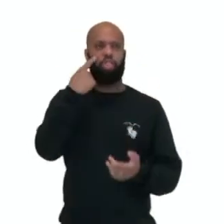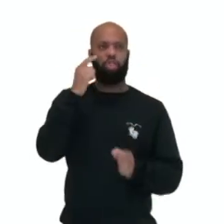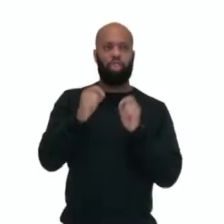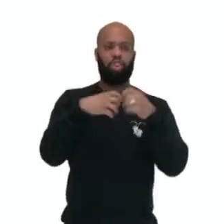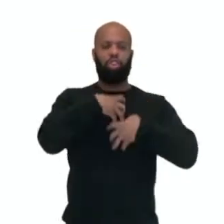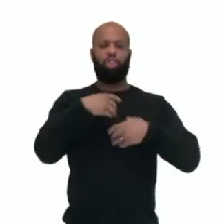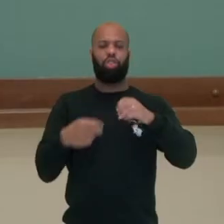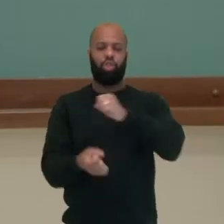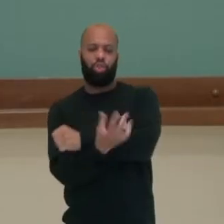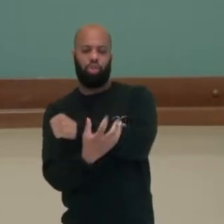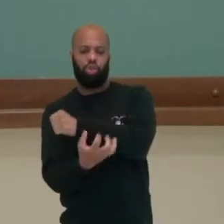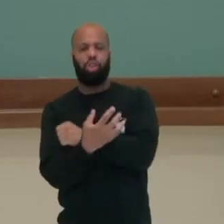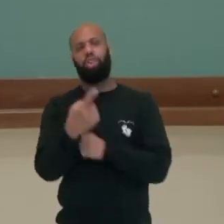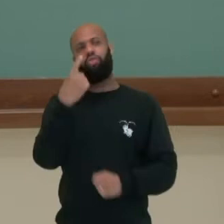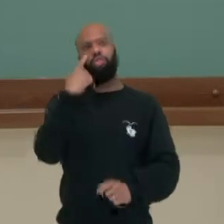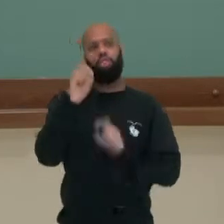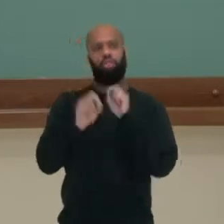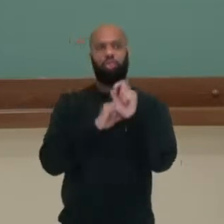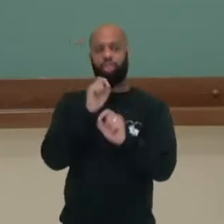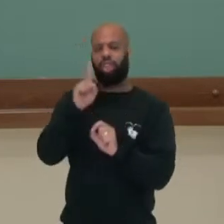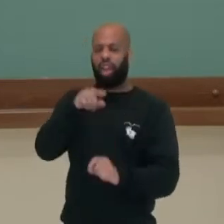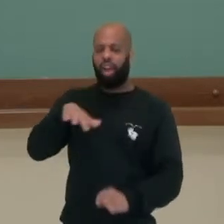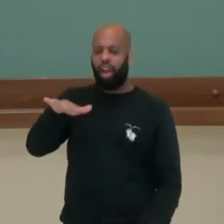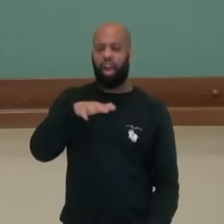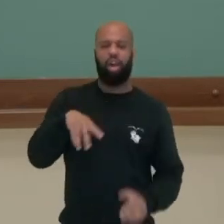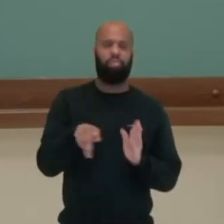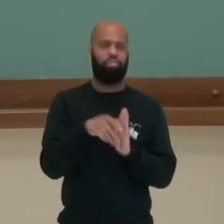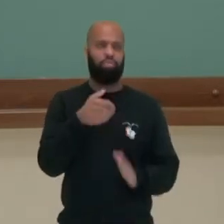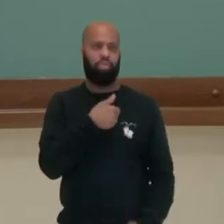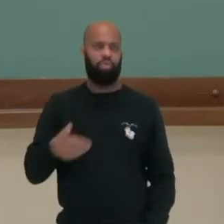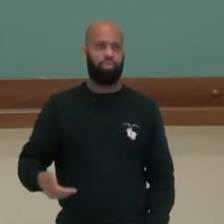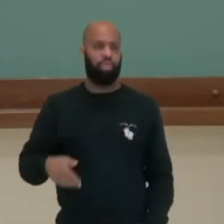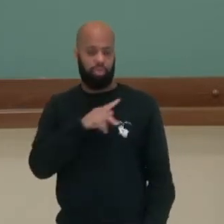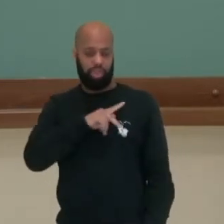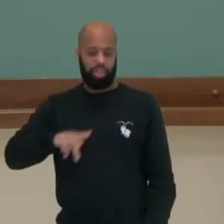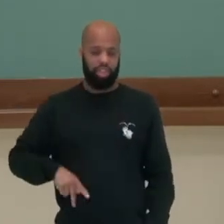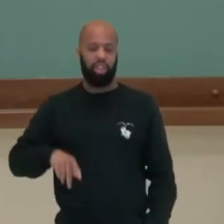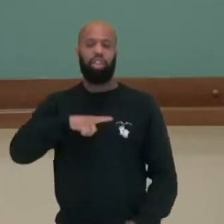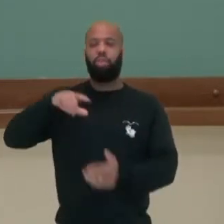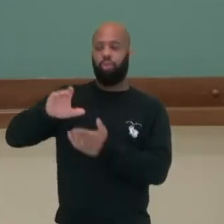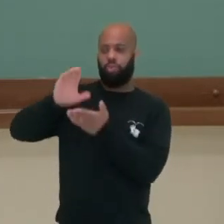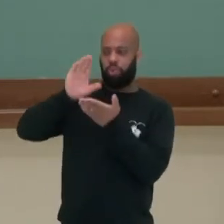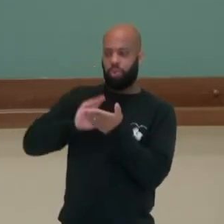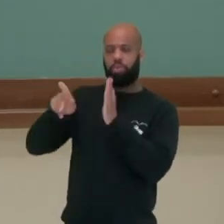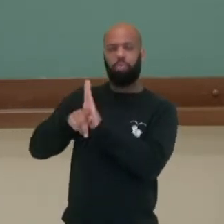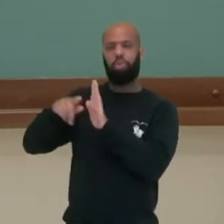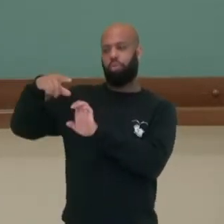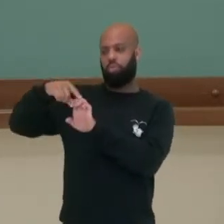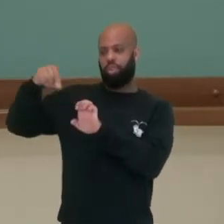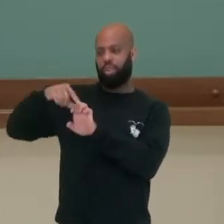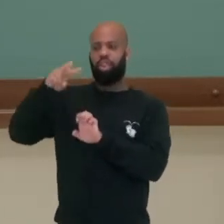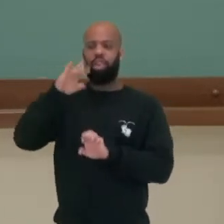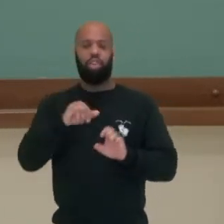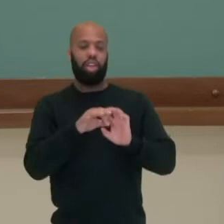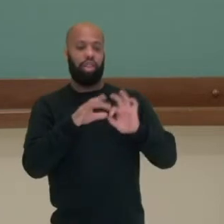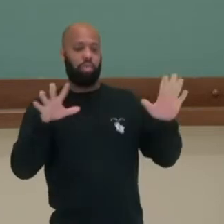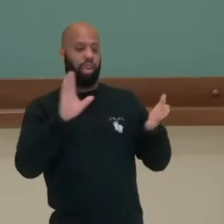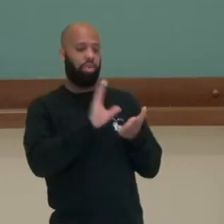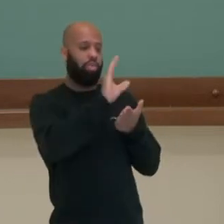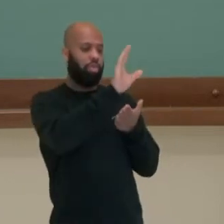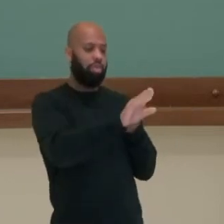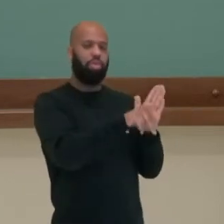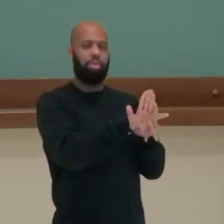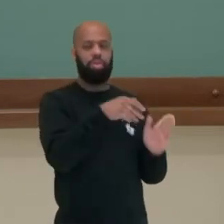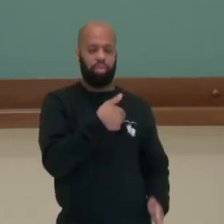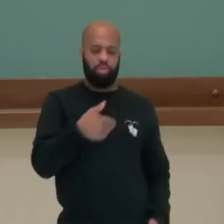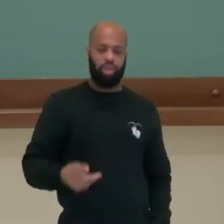corrupção envolvendo o centro do governo, o próprio presidente da República, que recebia dinheiro de empresários para liberar verbas do governo para